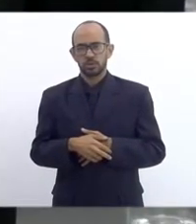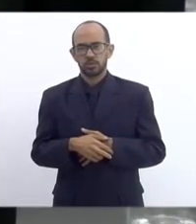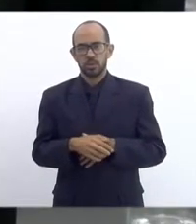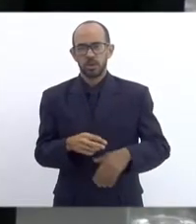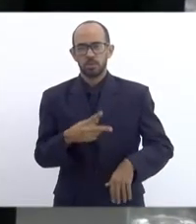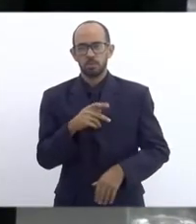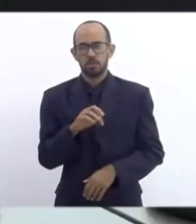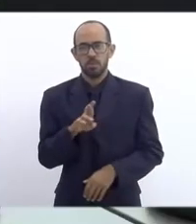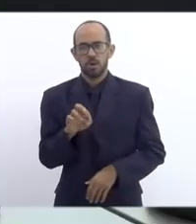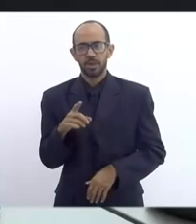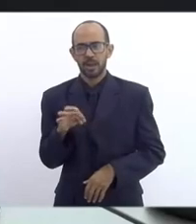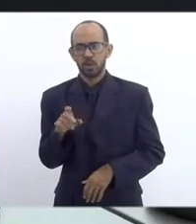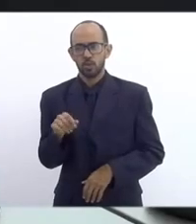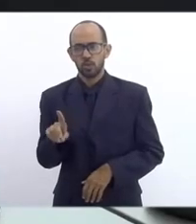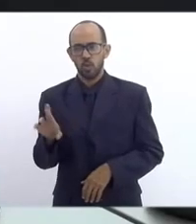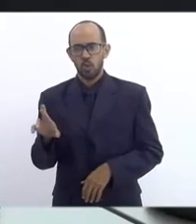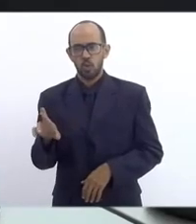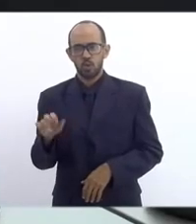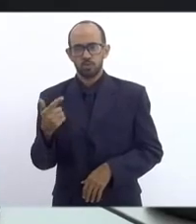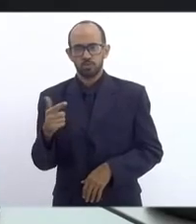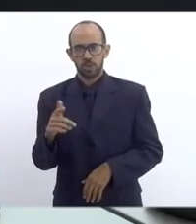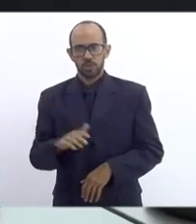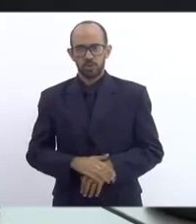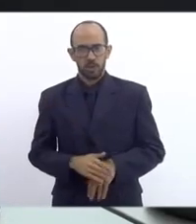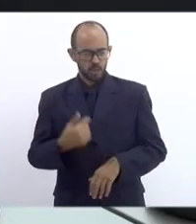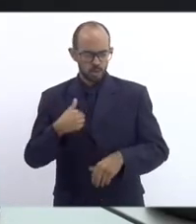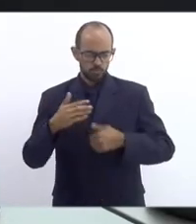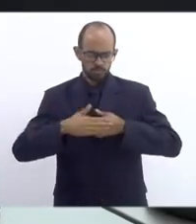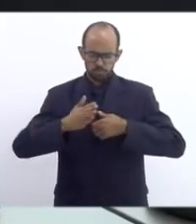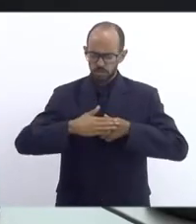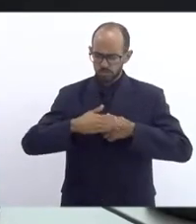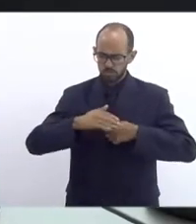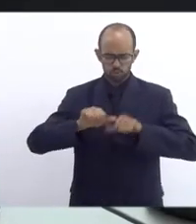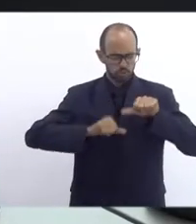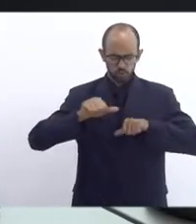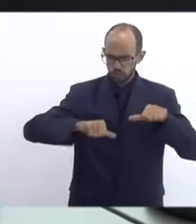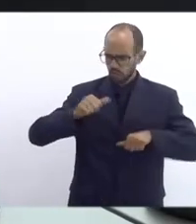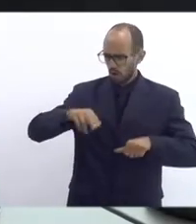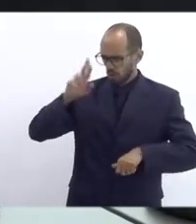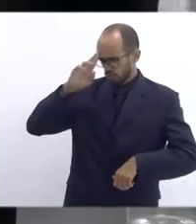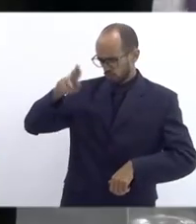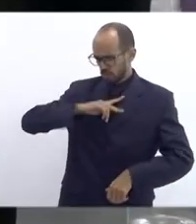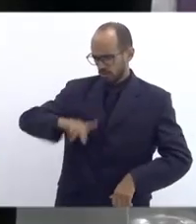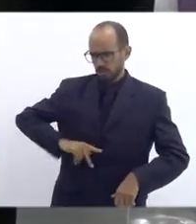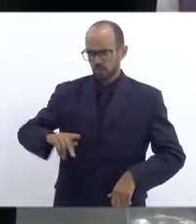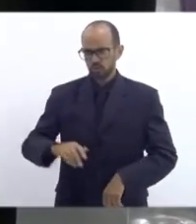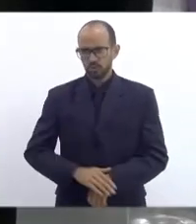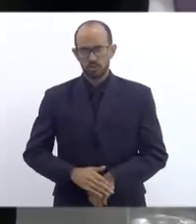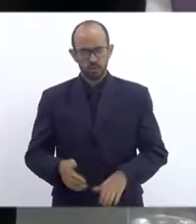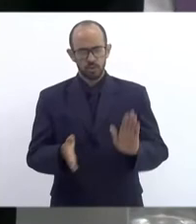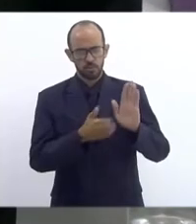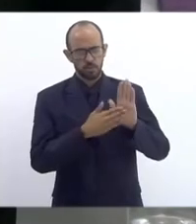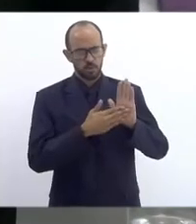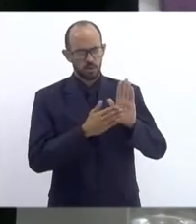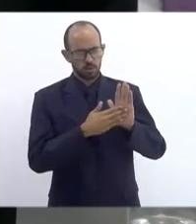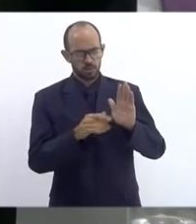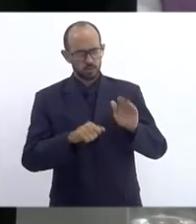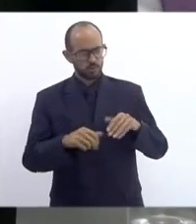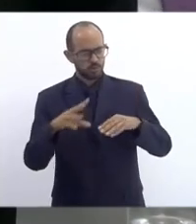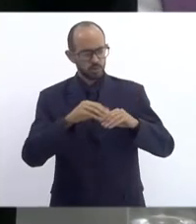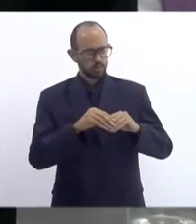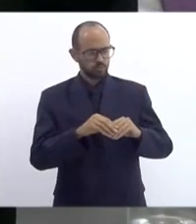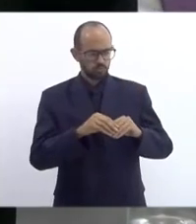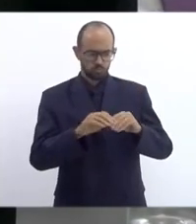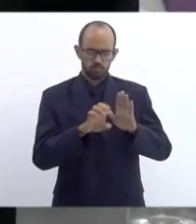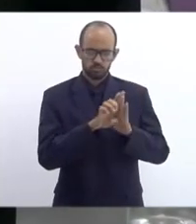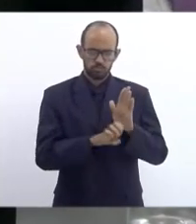Eu troco, trocar. Sem problema nenhum. Luiz ajusta, então. Com subemenda. Só uma proposta. Subemenda para trocar